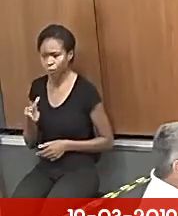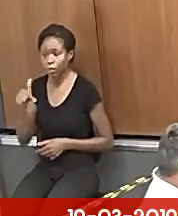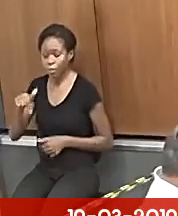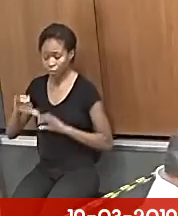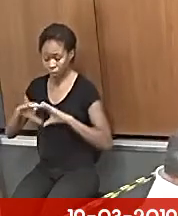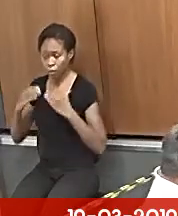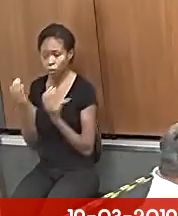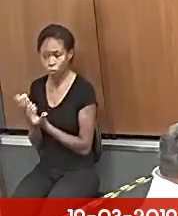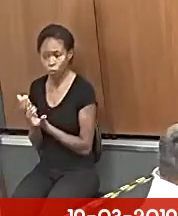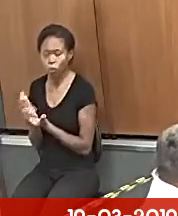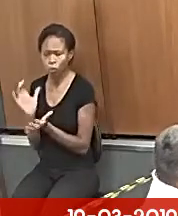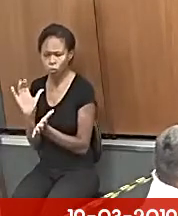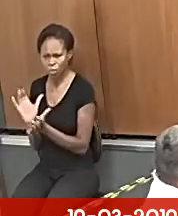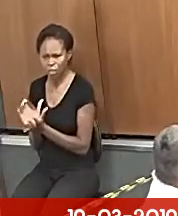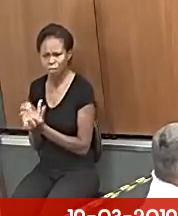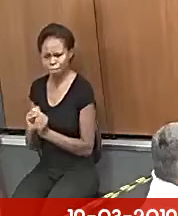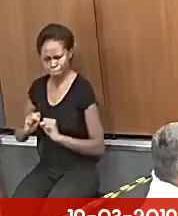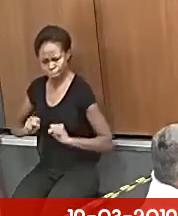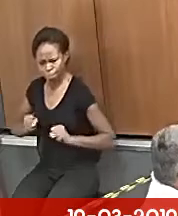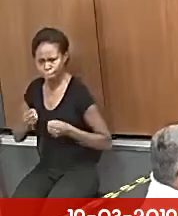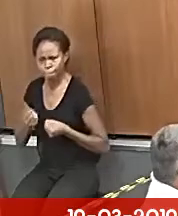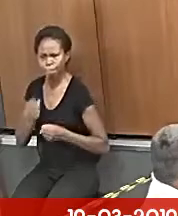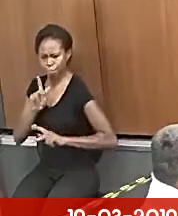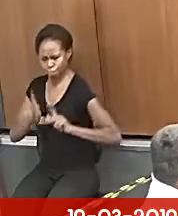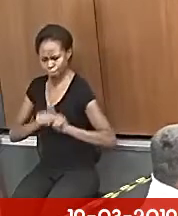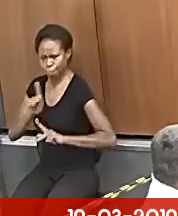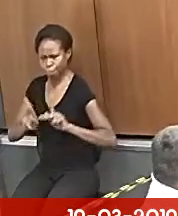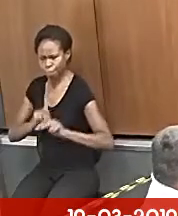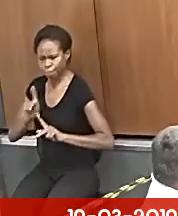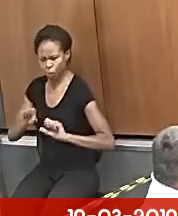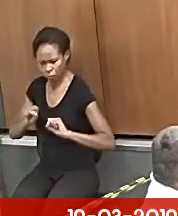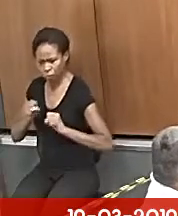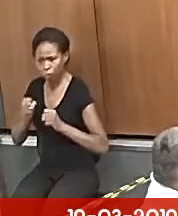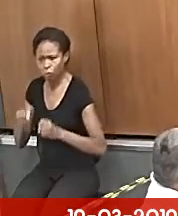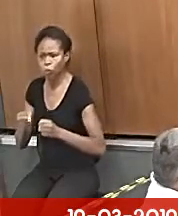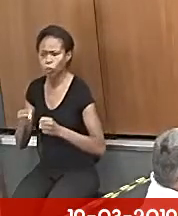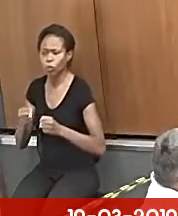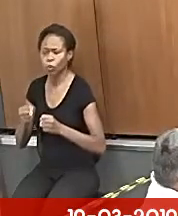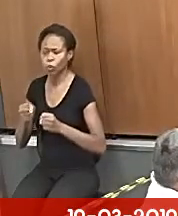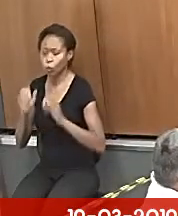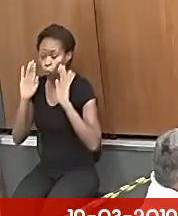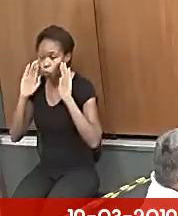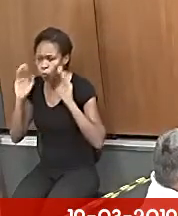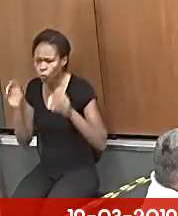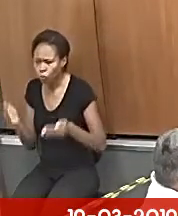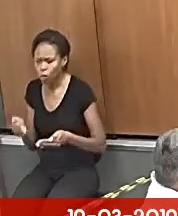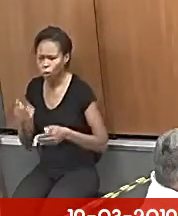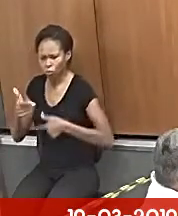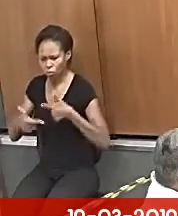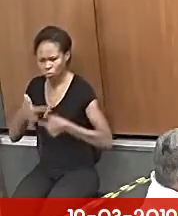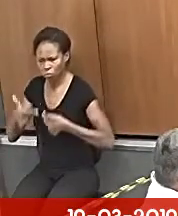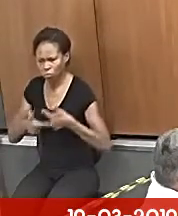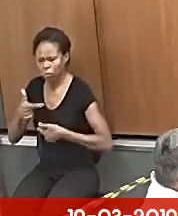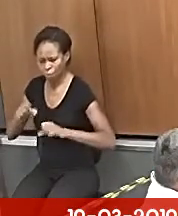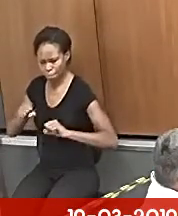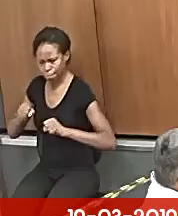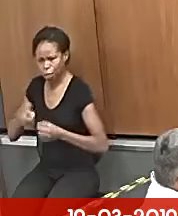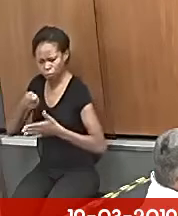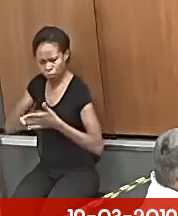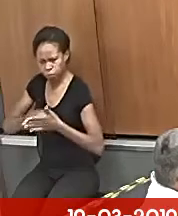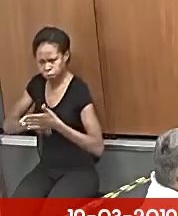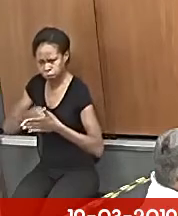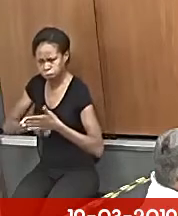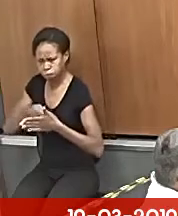pessoas com muita competência incluídas nesse espírito de fazer essa luta com galhardia e isso nos